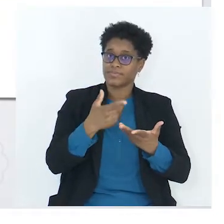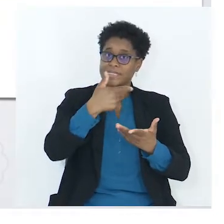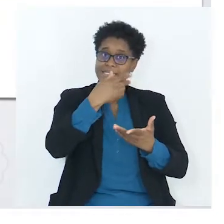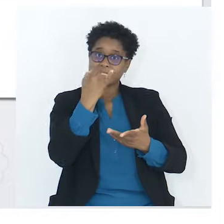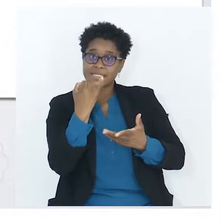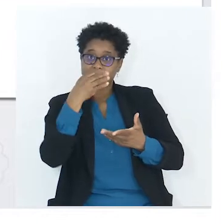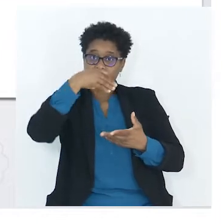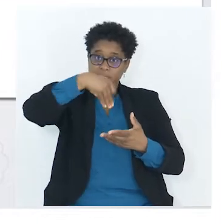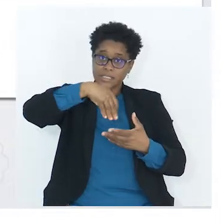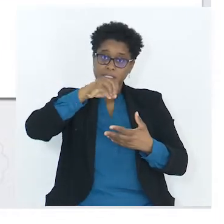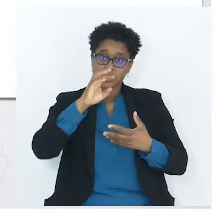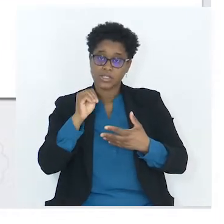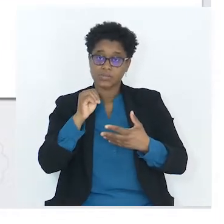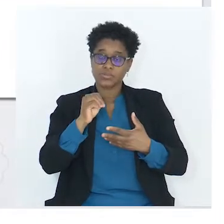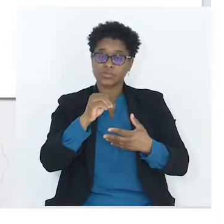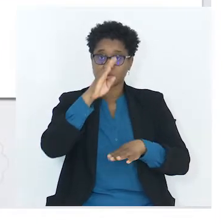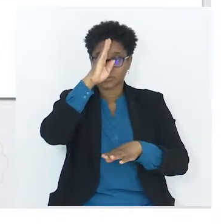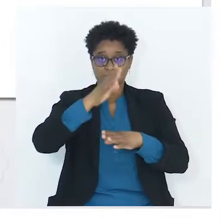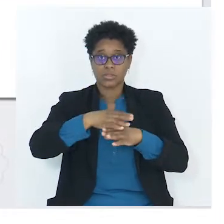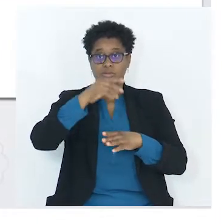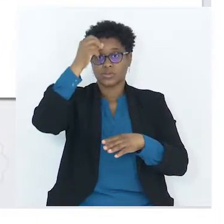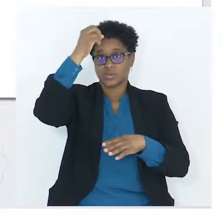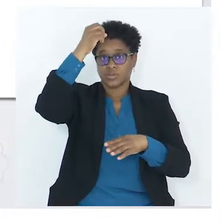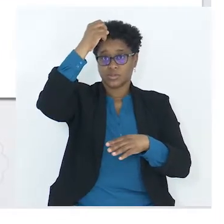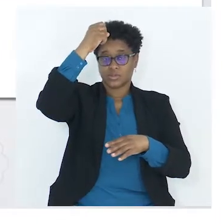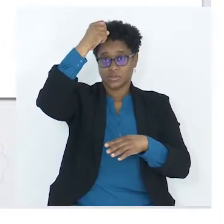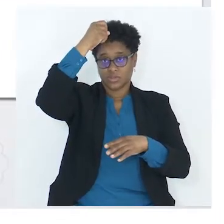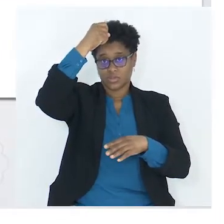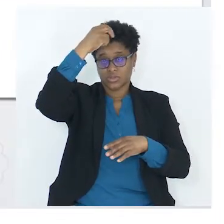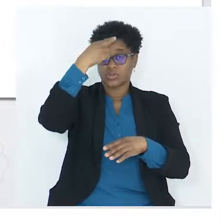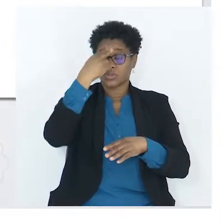tipos de factos históricos que